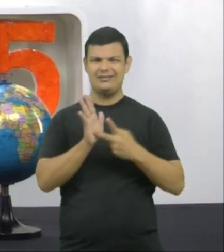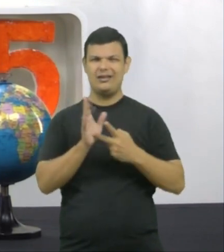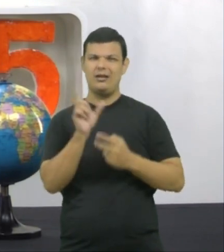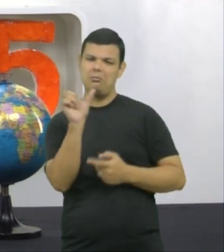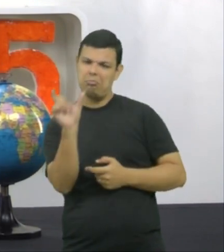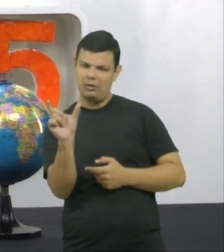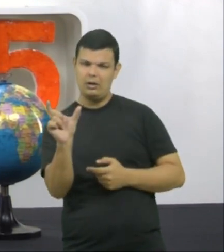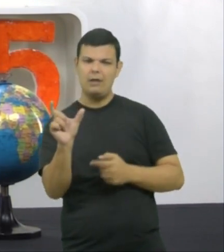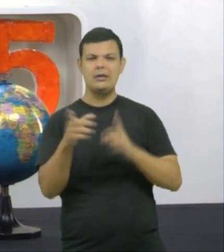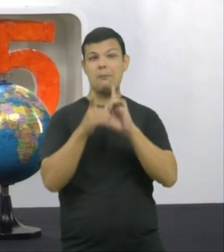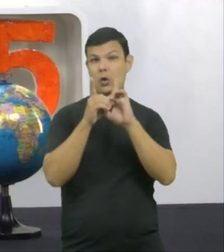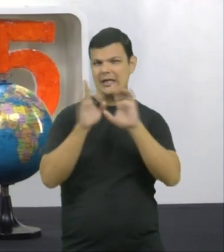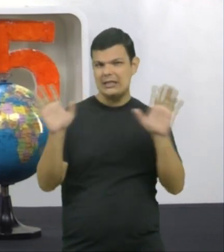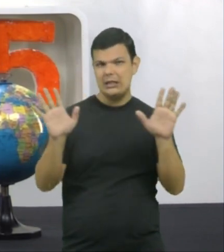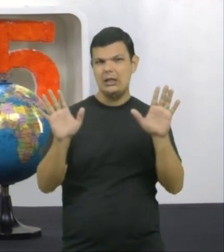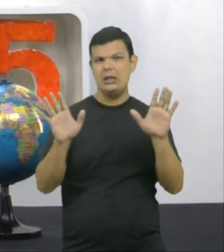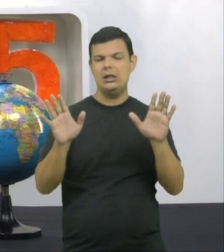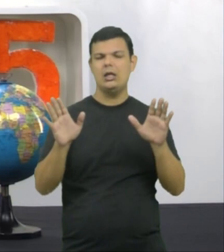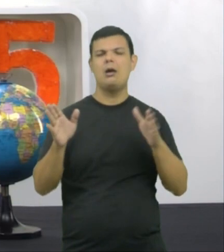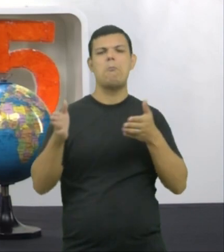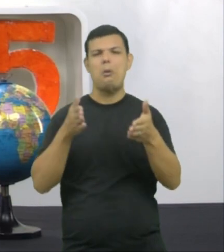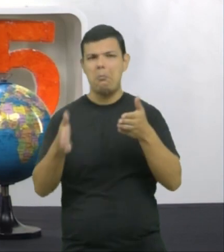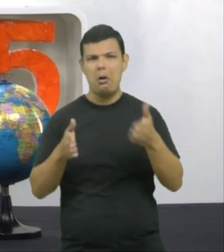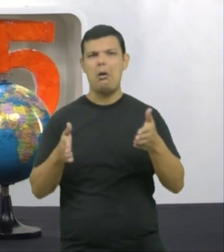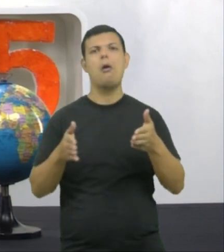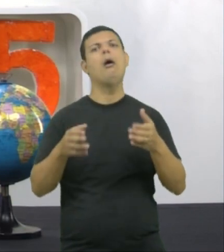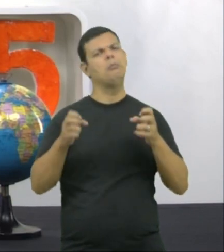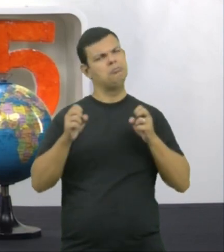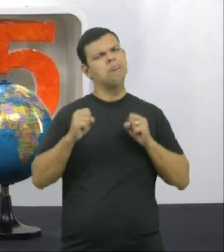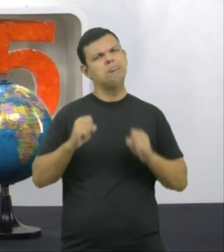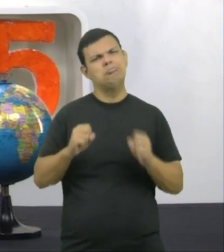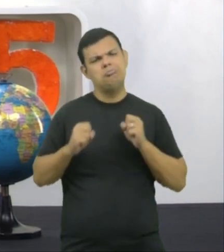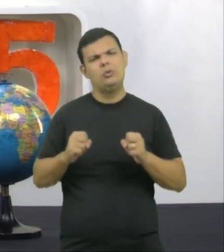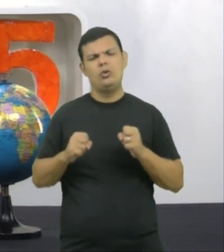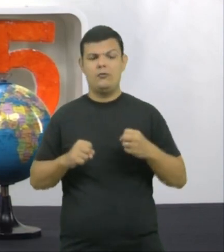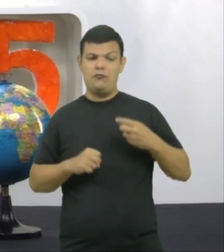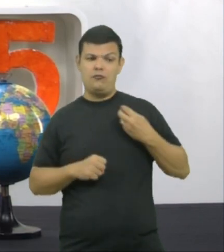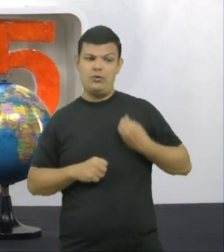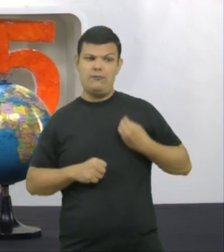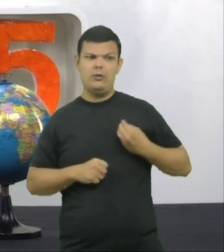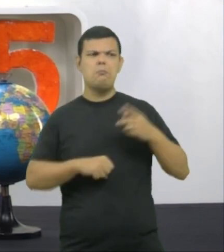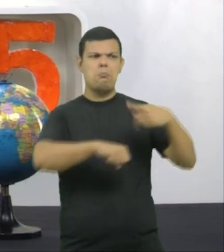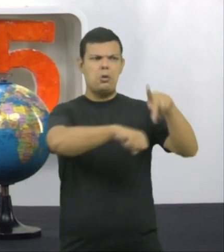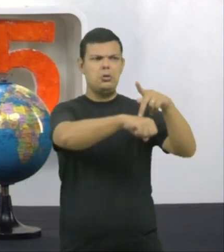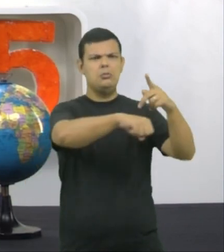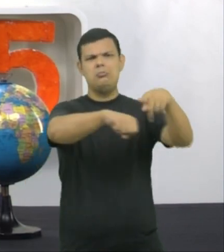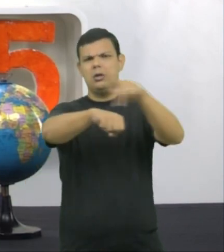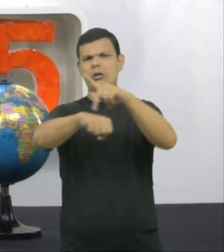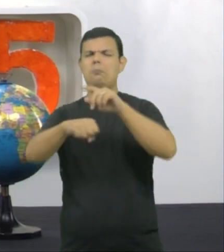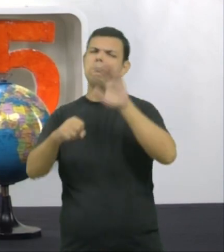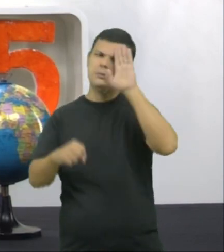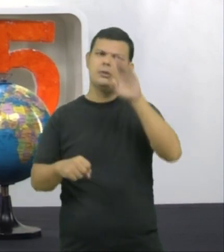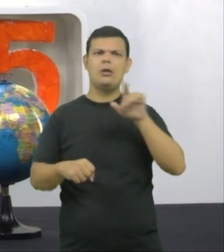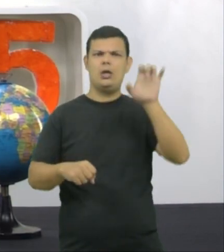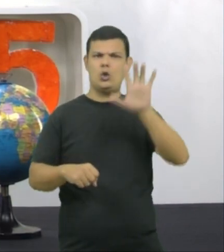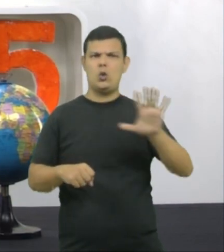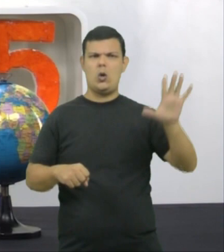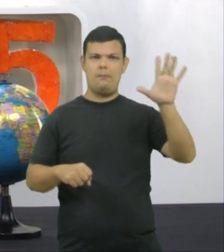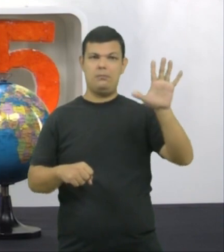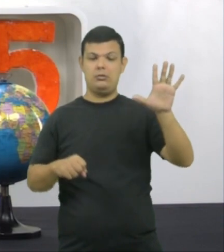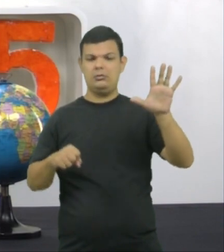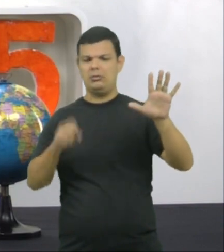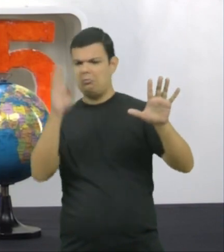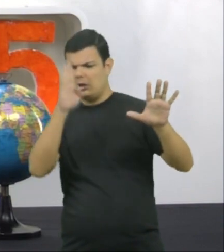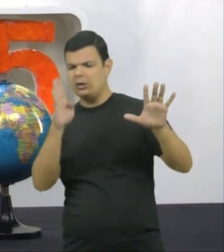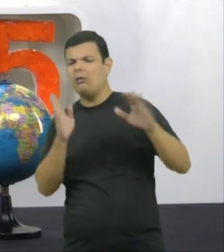de participação, era um conceito que se vivia, né, em outros países, principalmente na Europa. E aqui no Brasil ainda